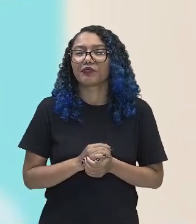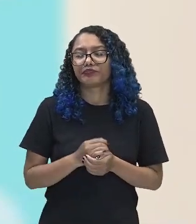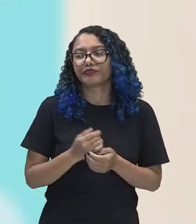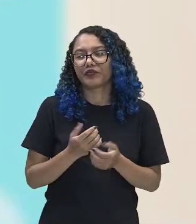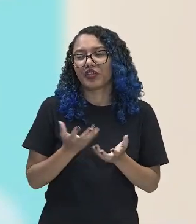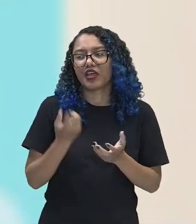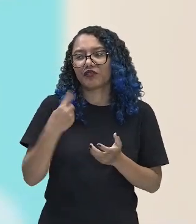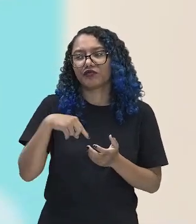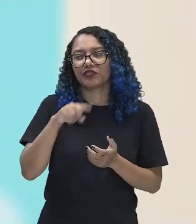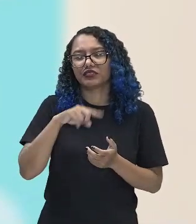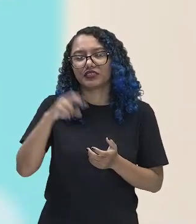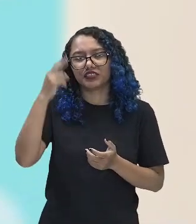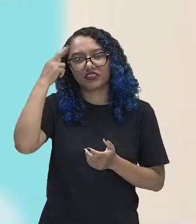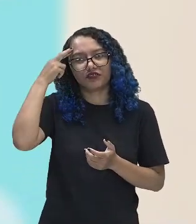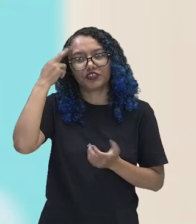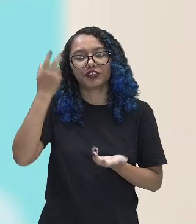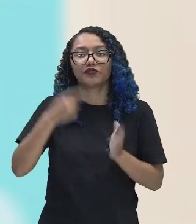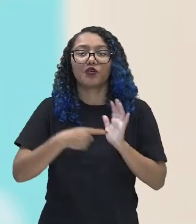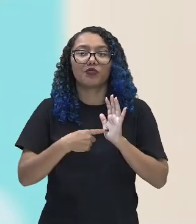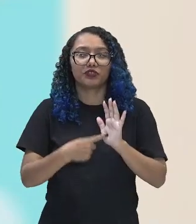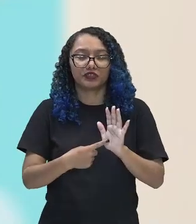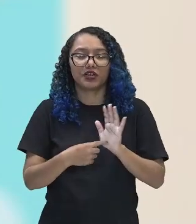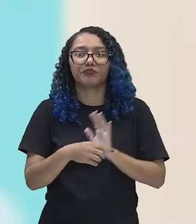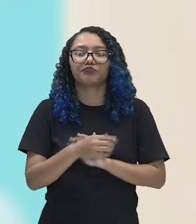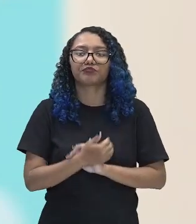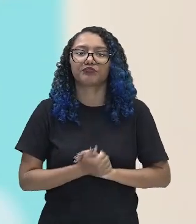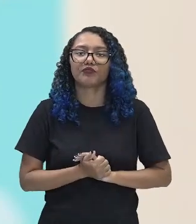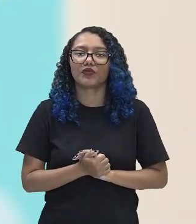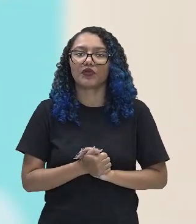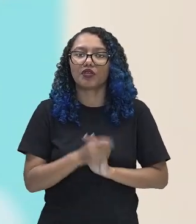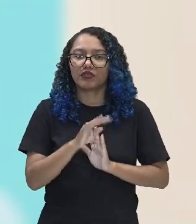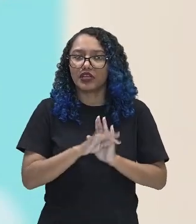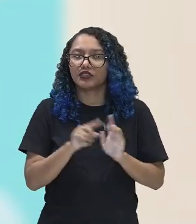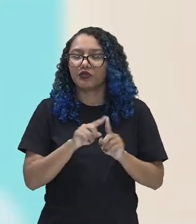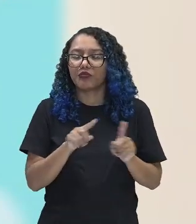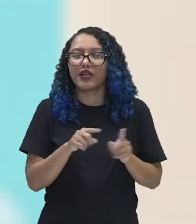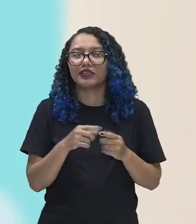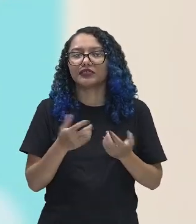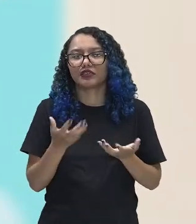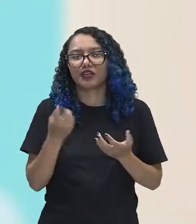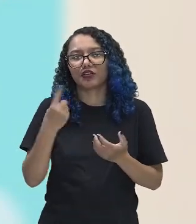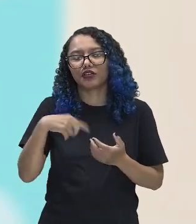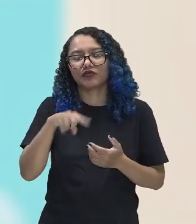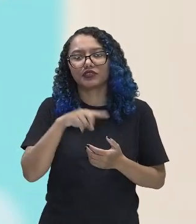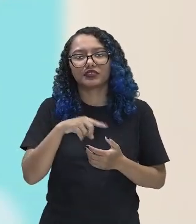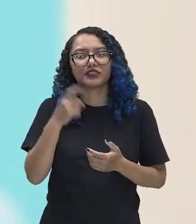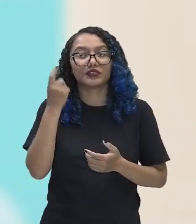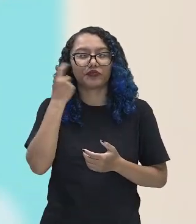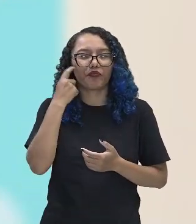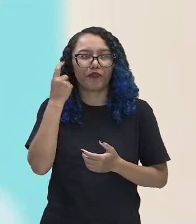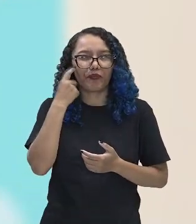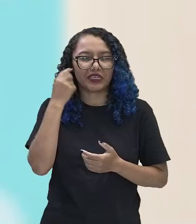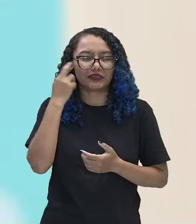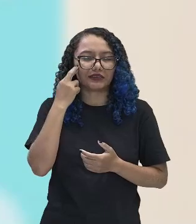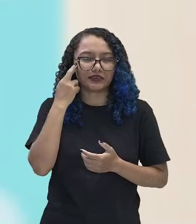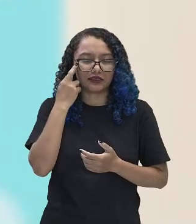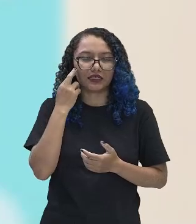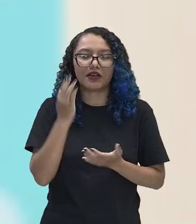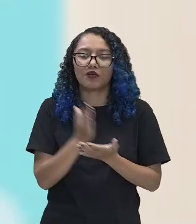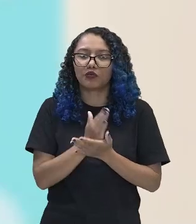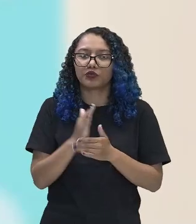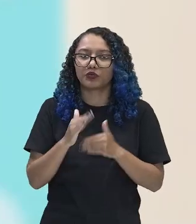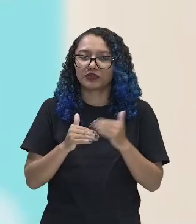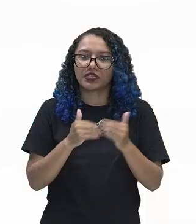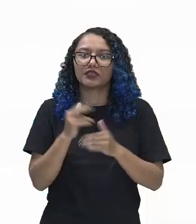vai fazer a leitura de um trecho agora, mas eu quero que depois vocês reflitam comigo alguns processos históricos e culturais. Acompanhe